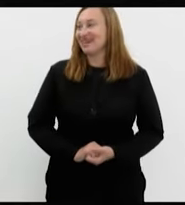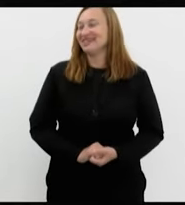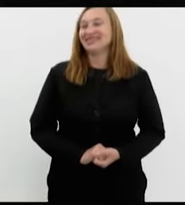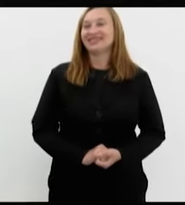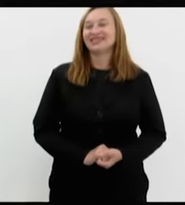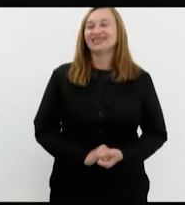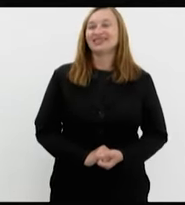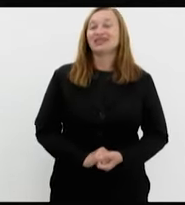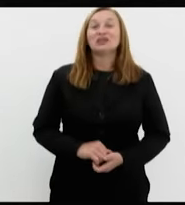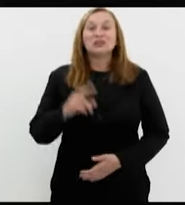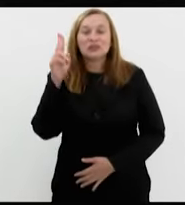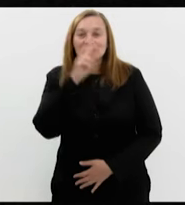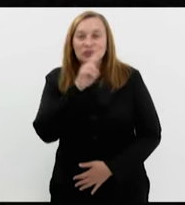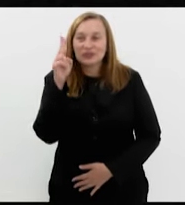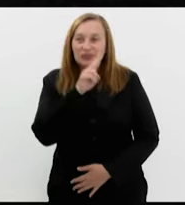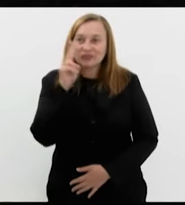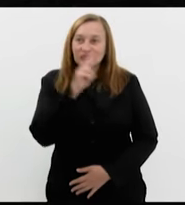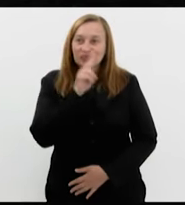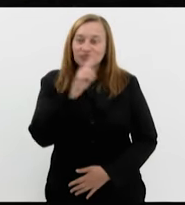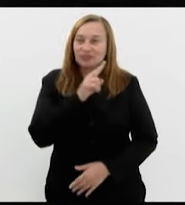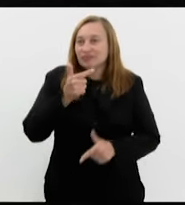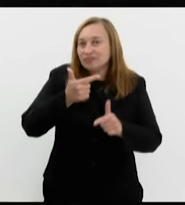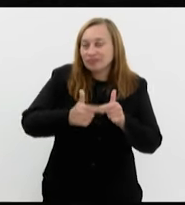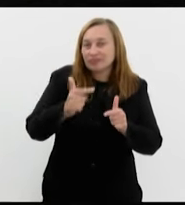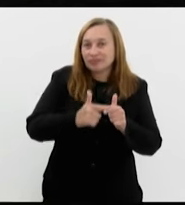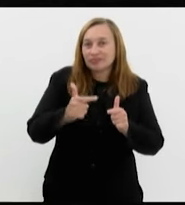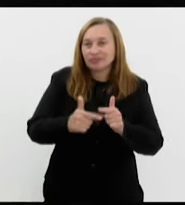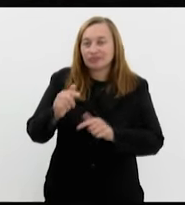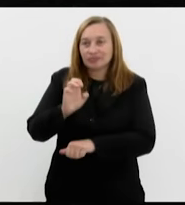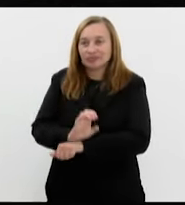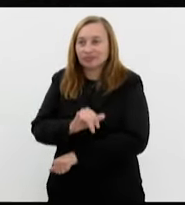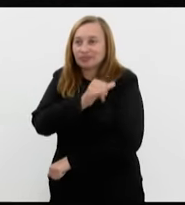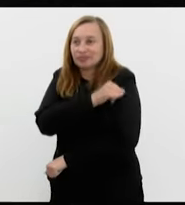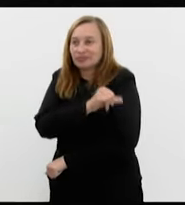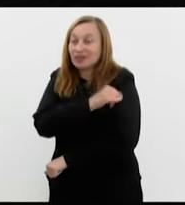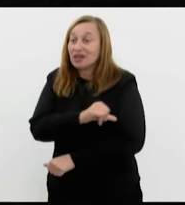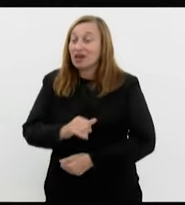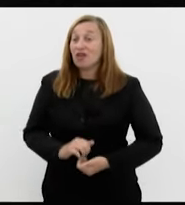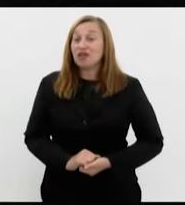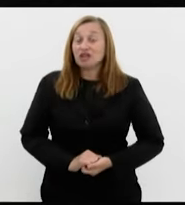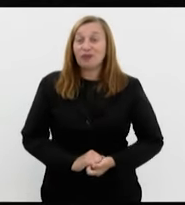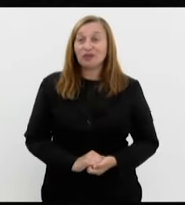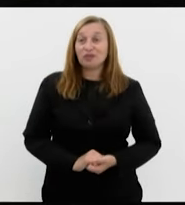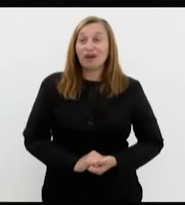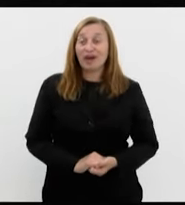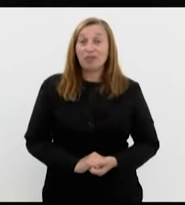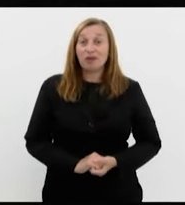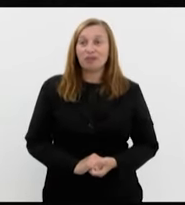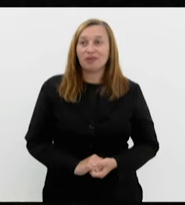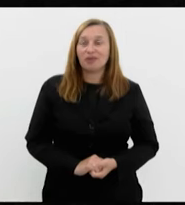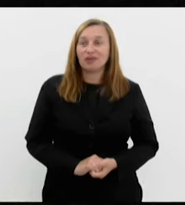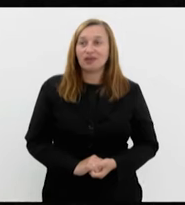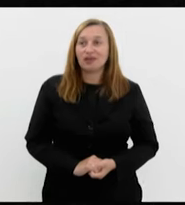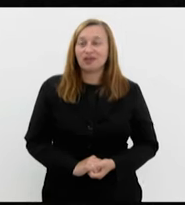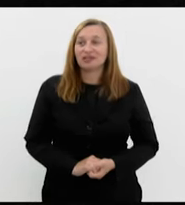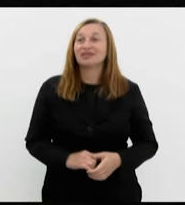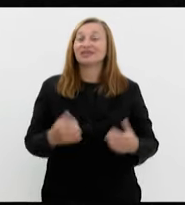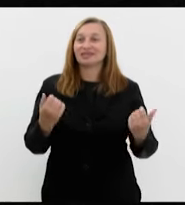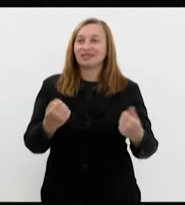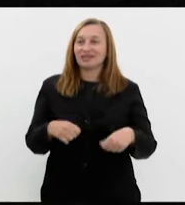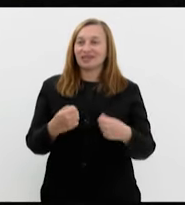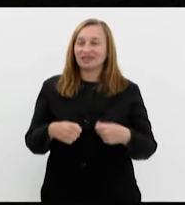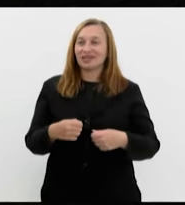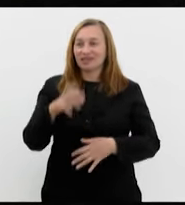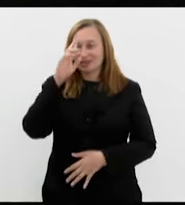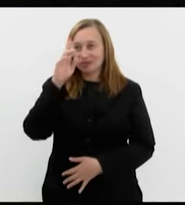tamanho da urgência desse problema no Estado do Rio de Janeiro, em especial no interior. Por que precisamos, senhor presidente,